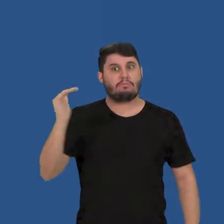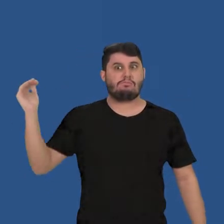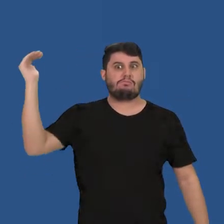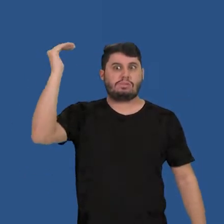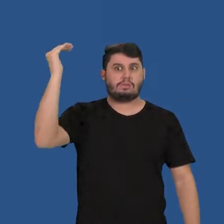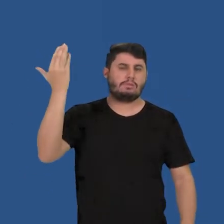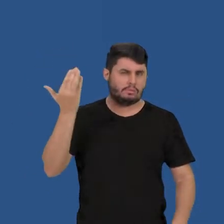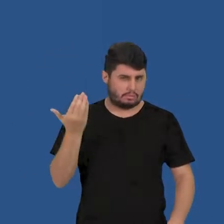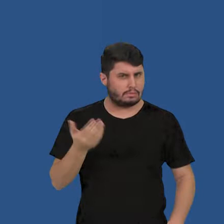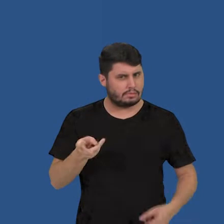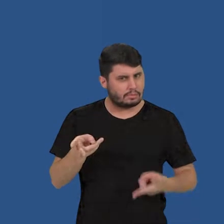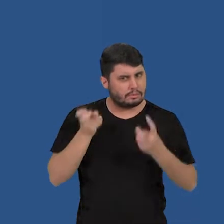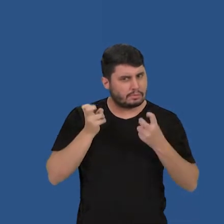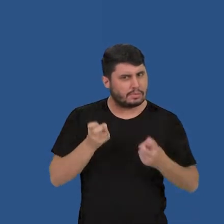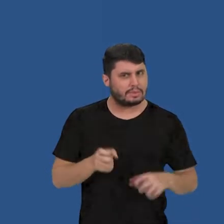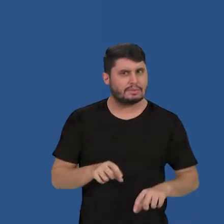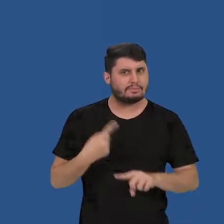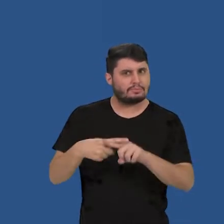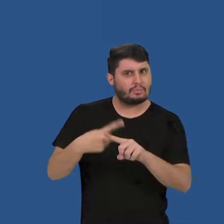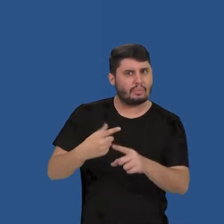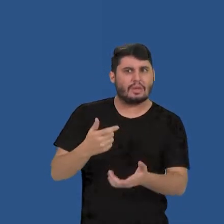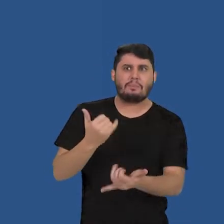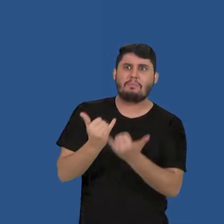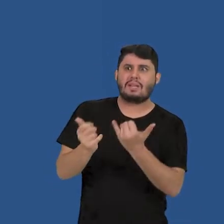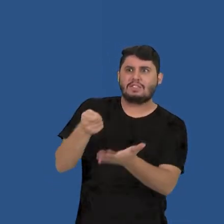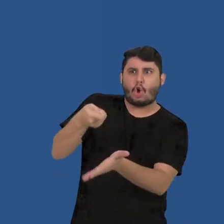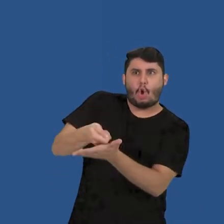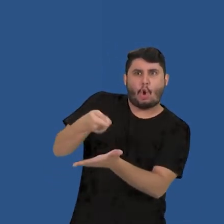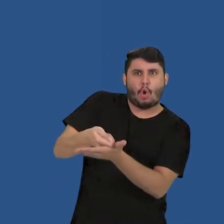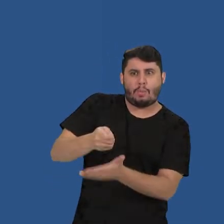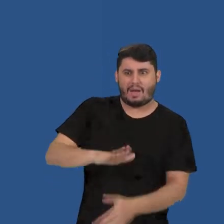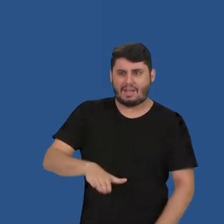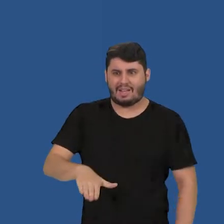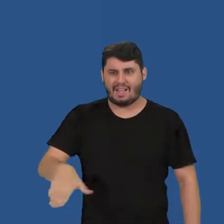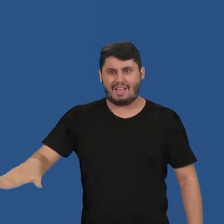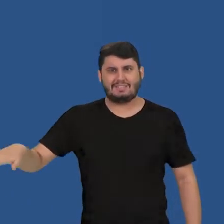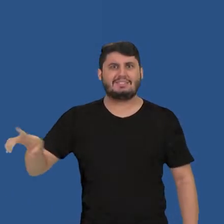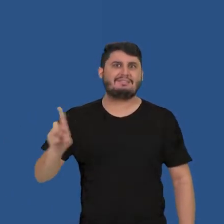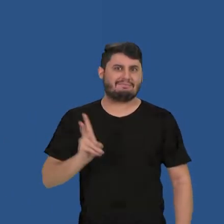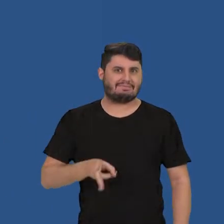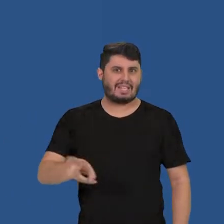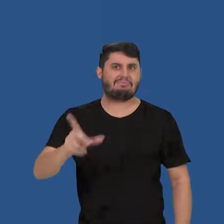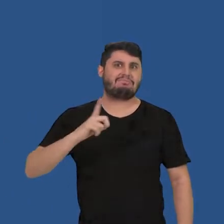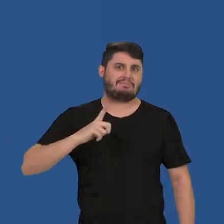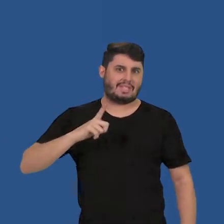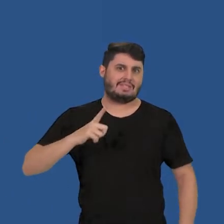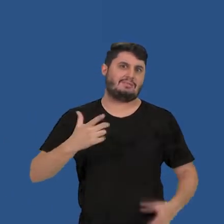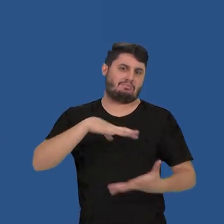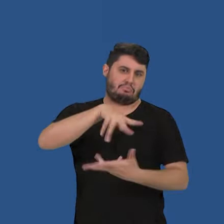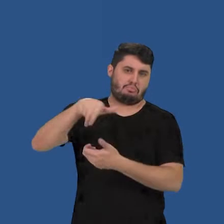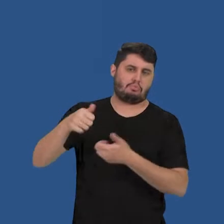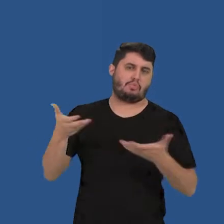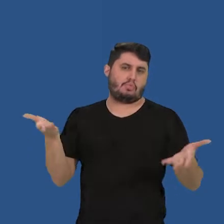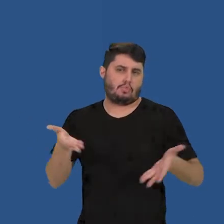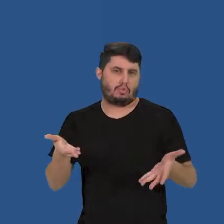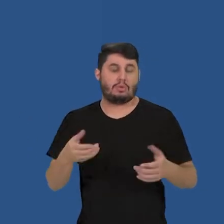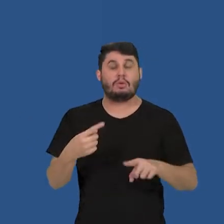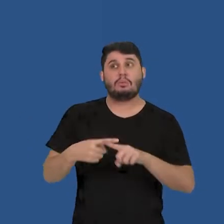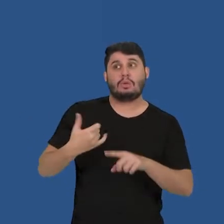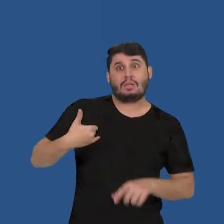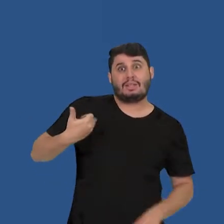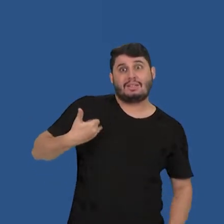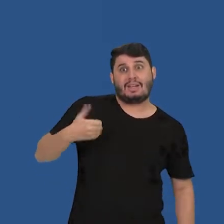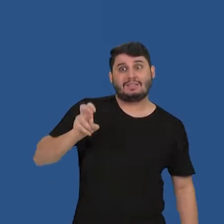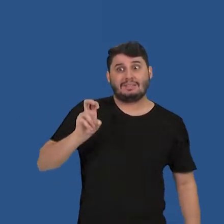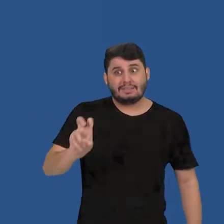só a situação, né? Que a cobrança que existe em cima da criança e de todos nós hoje em dia, né? Da competitividade do mundo que a gente vive. Então, quando eu tinha 5, todo mundo dizia